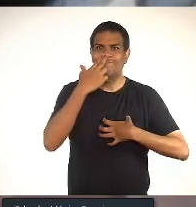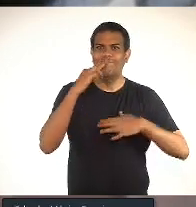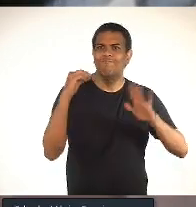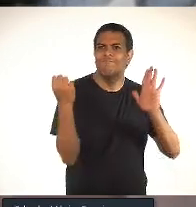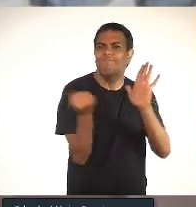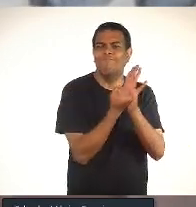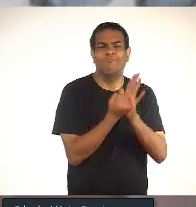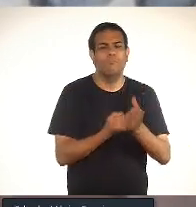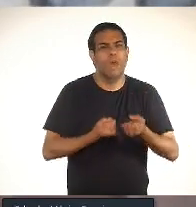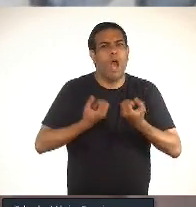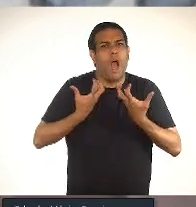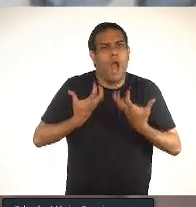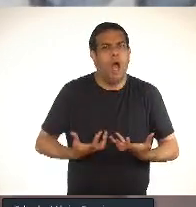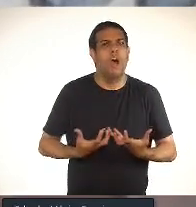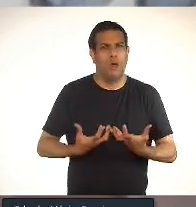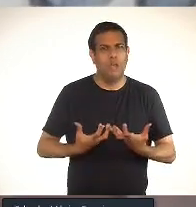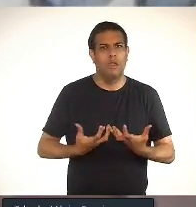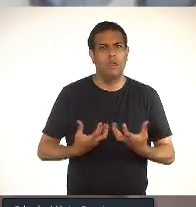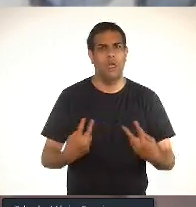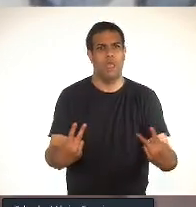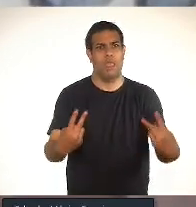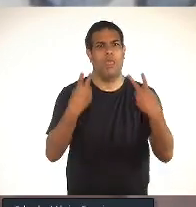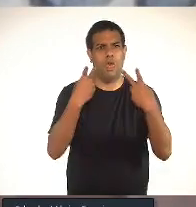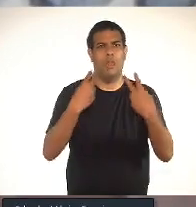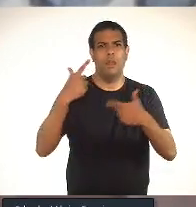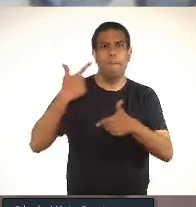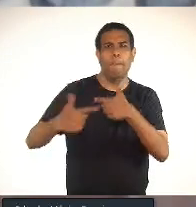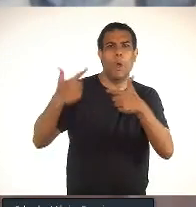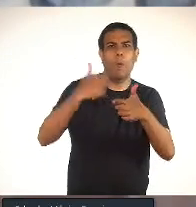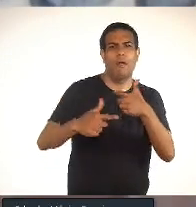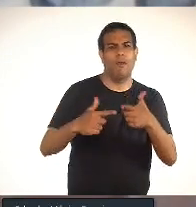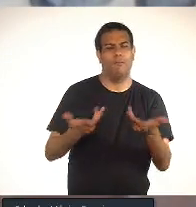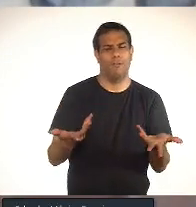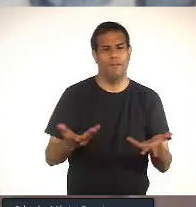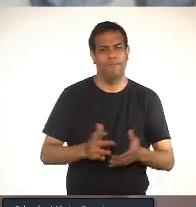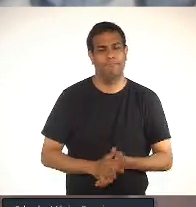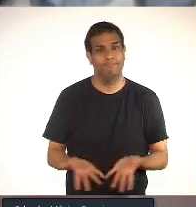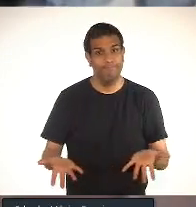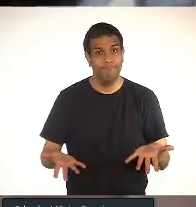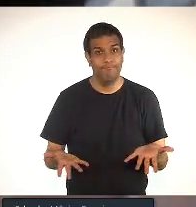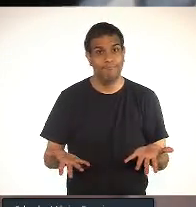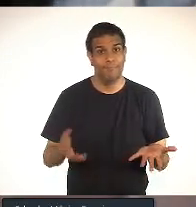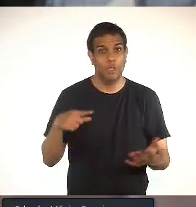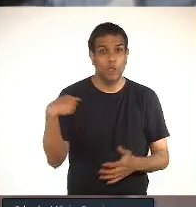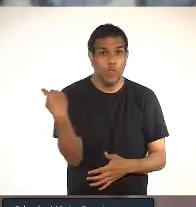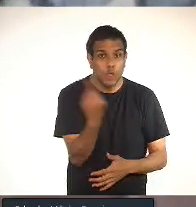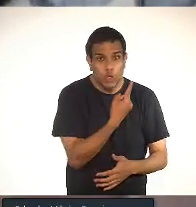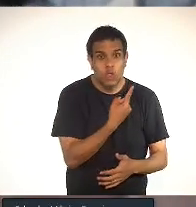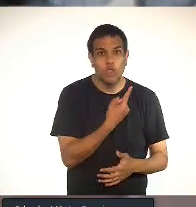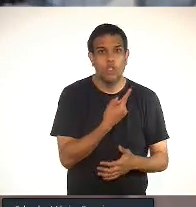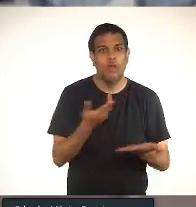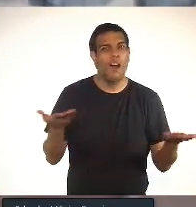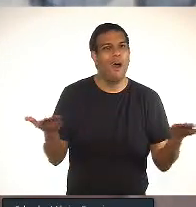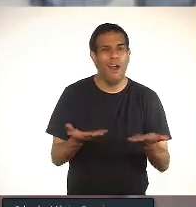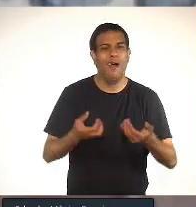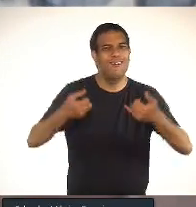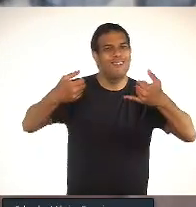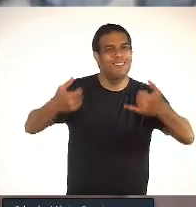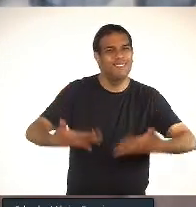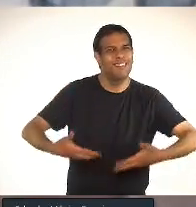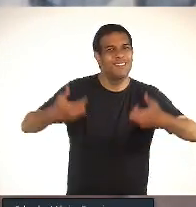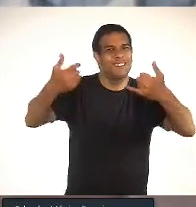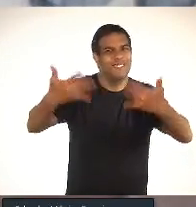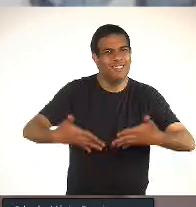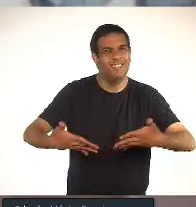fardo de uma existência extremamente trágica e dolorosa. Veja, a gente não está falando aqui